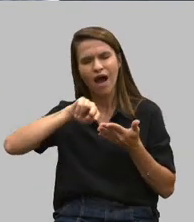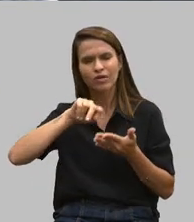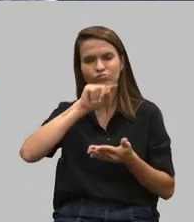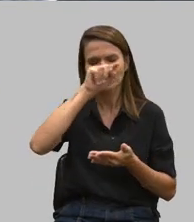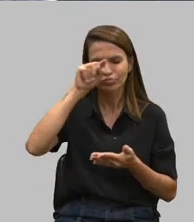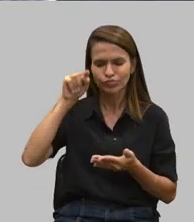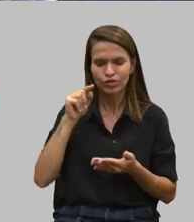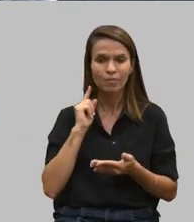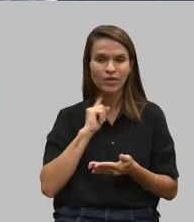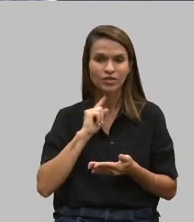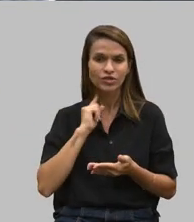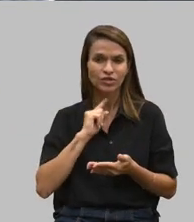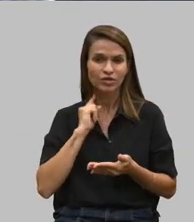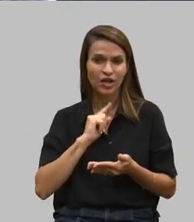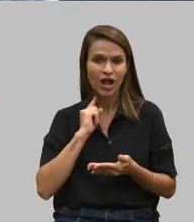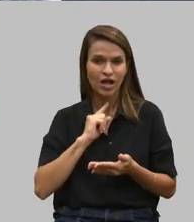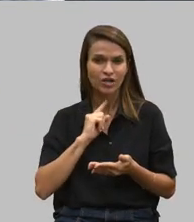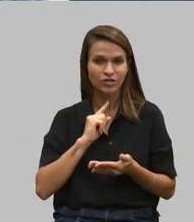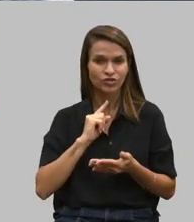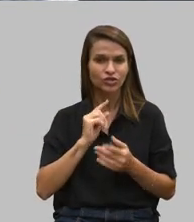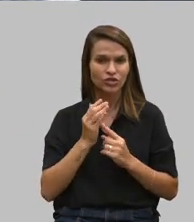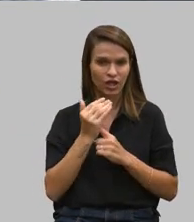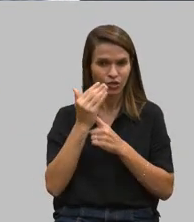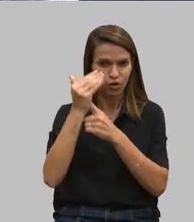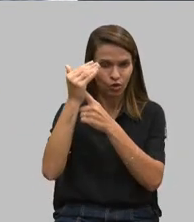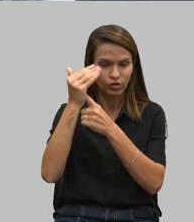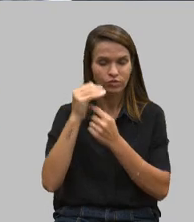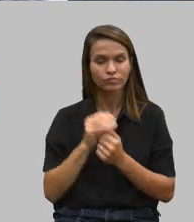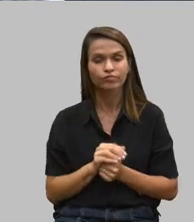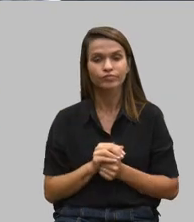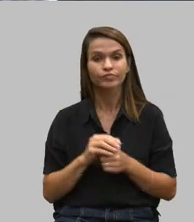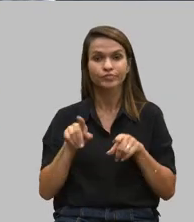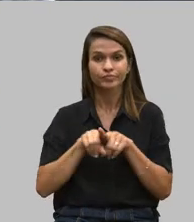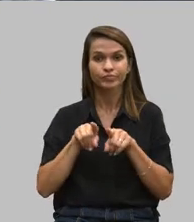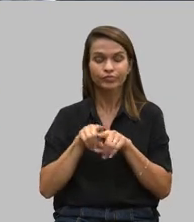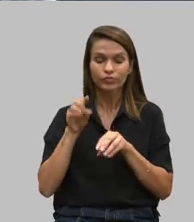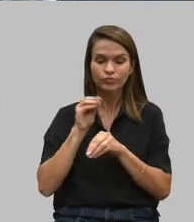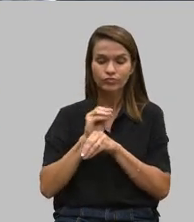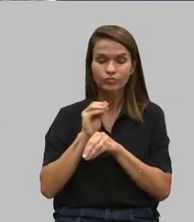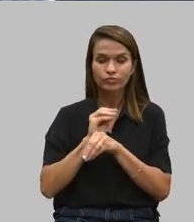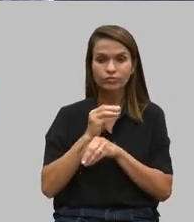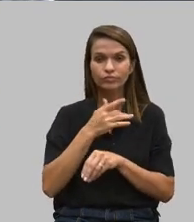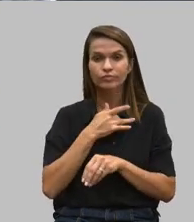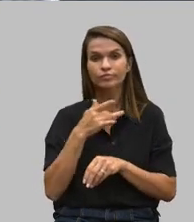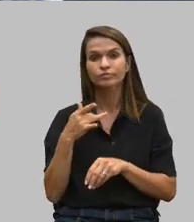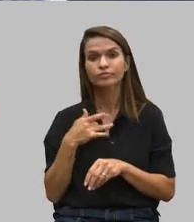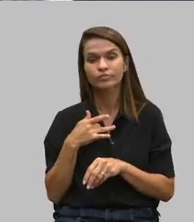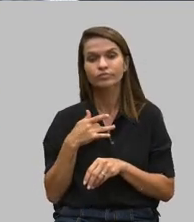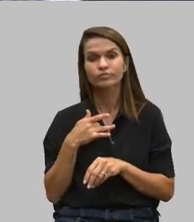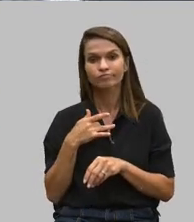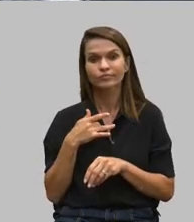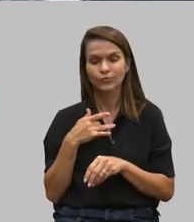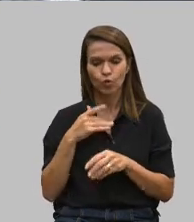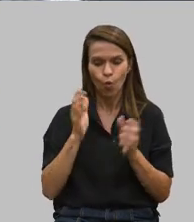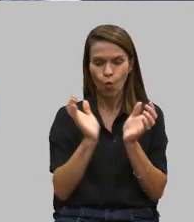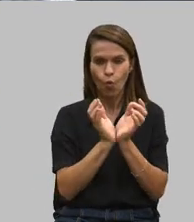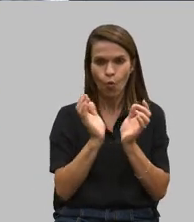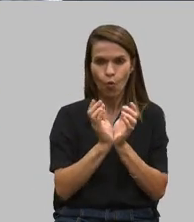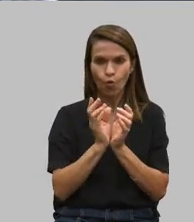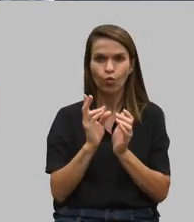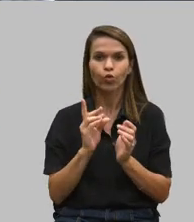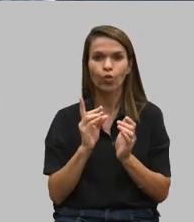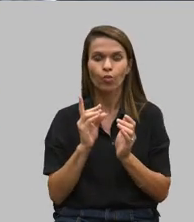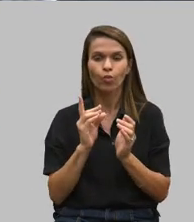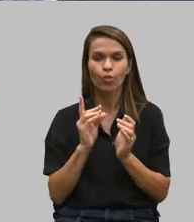Além disso nós estamos também cuidando bastante da questão da Saúde eh indígena da Secretaria de Saúde de Minas